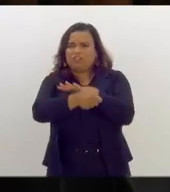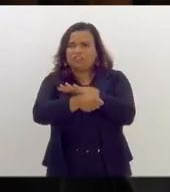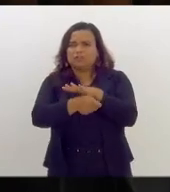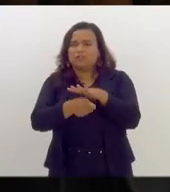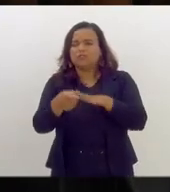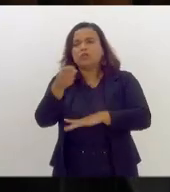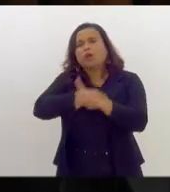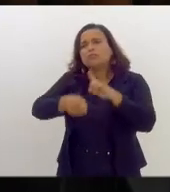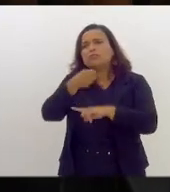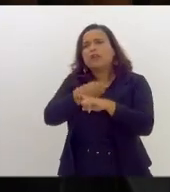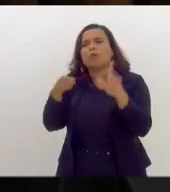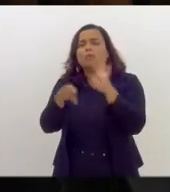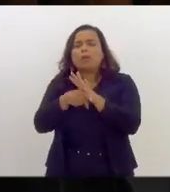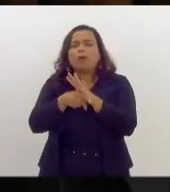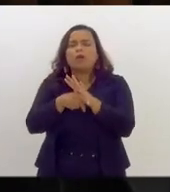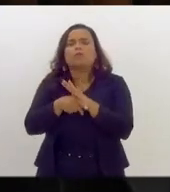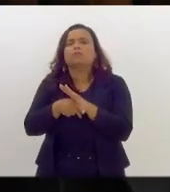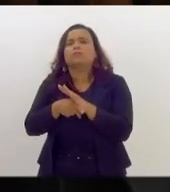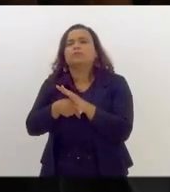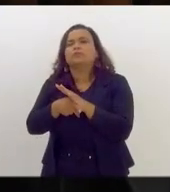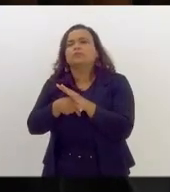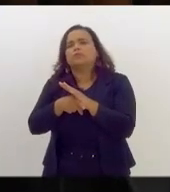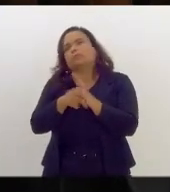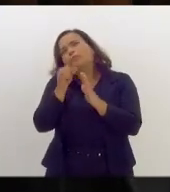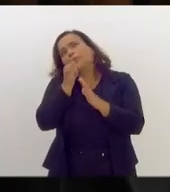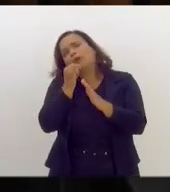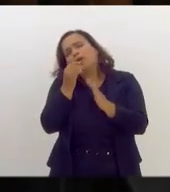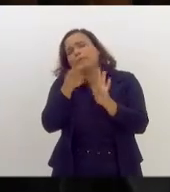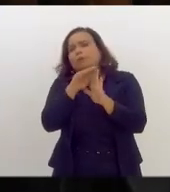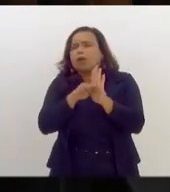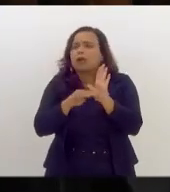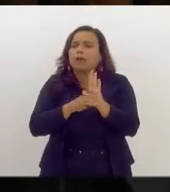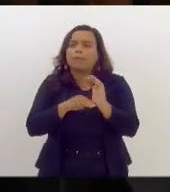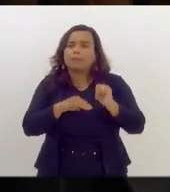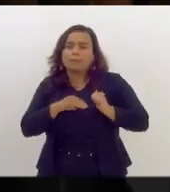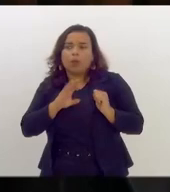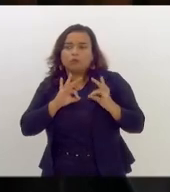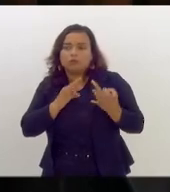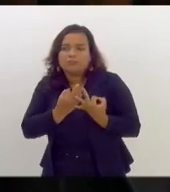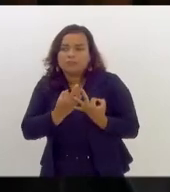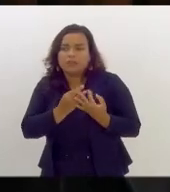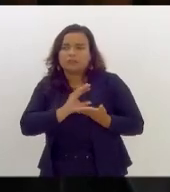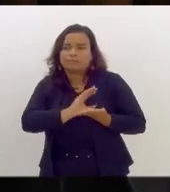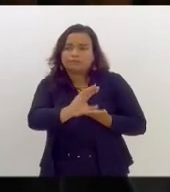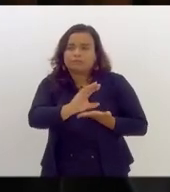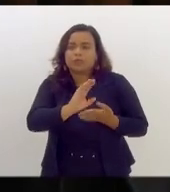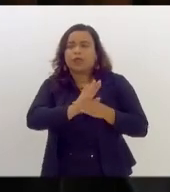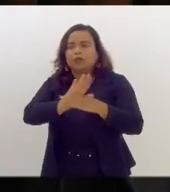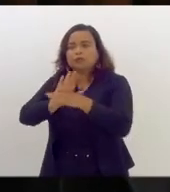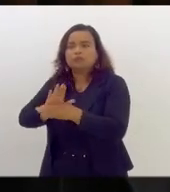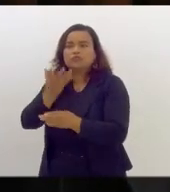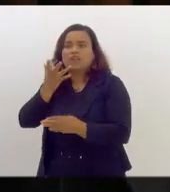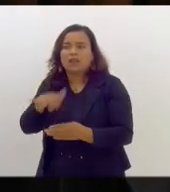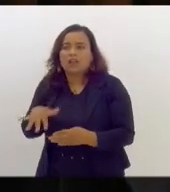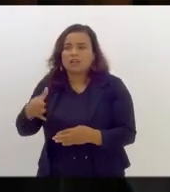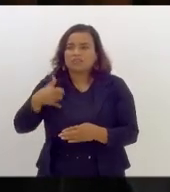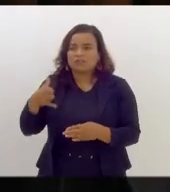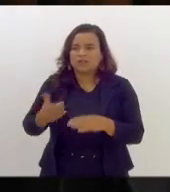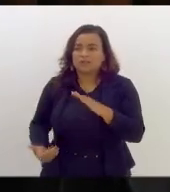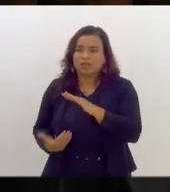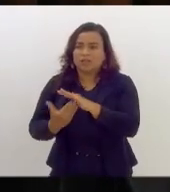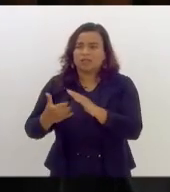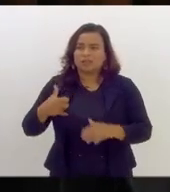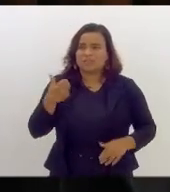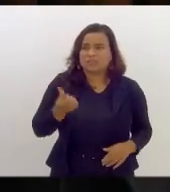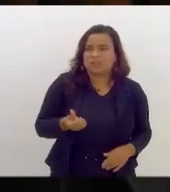socialmente em Bolsa Família em ajudas as crianças com a idade até de